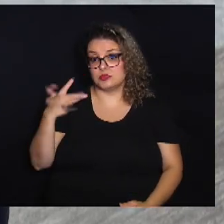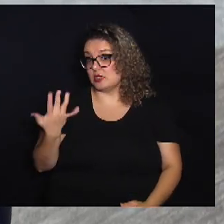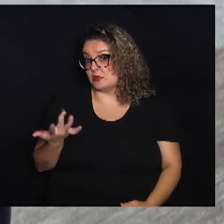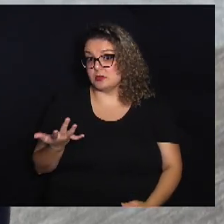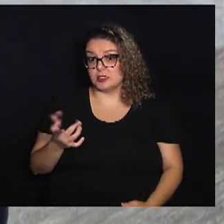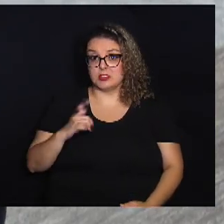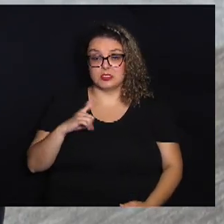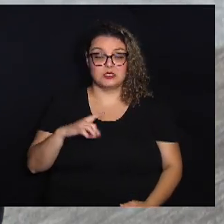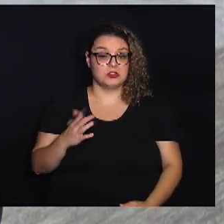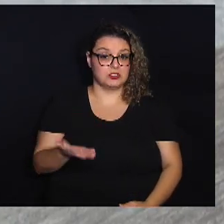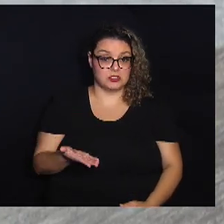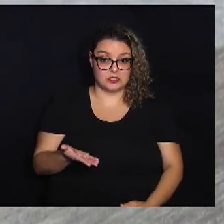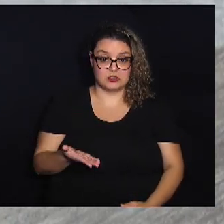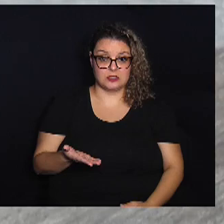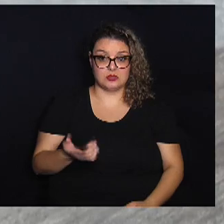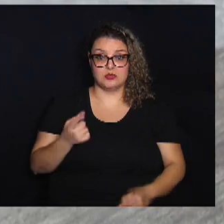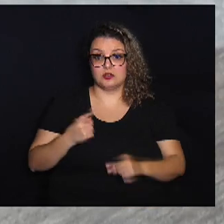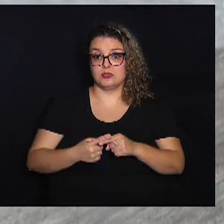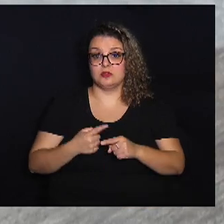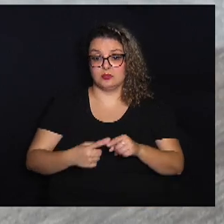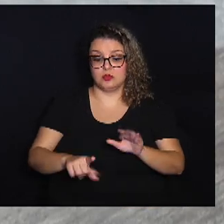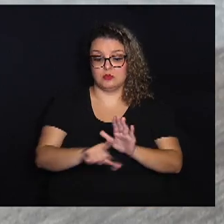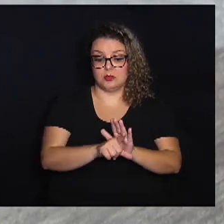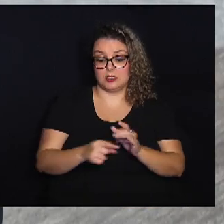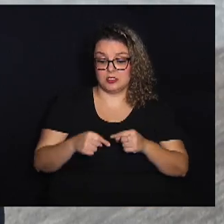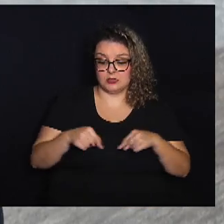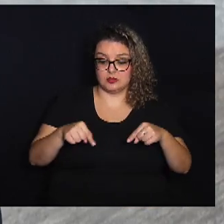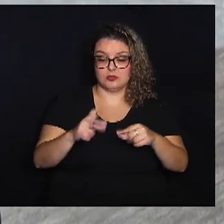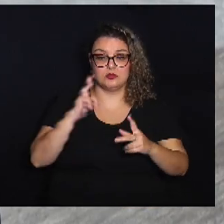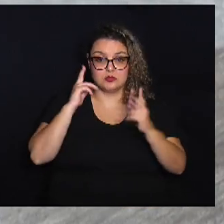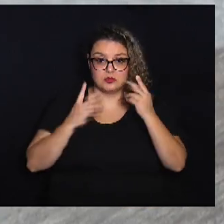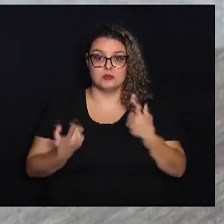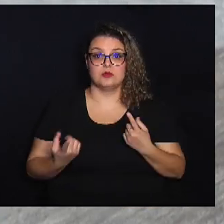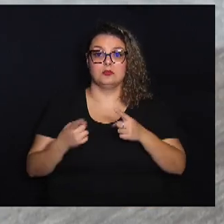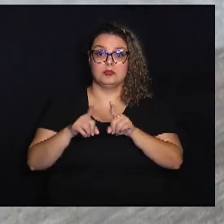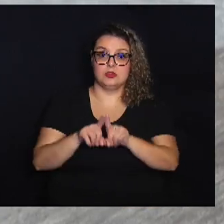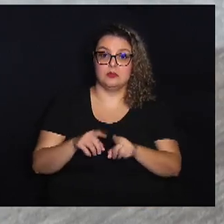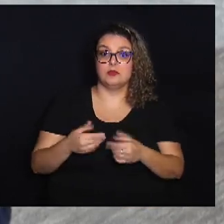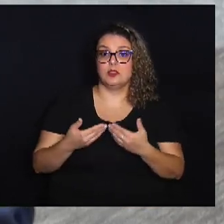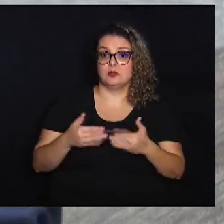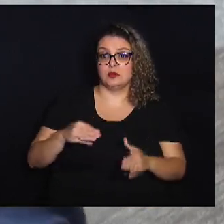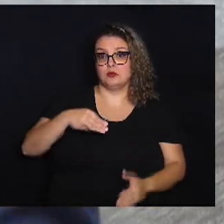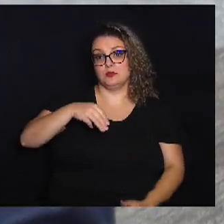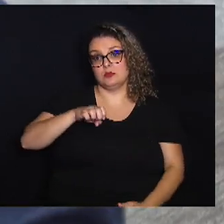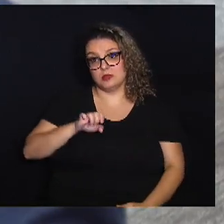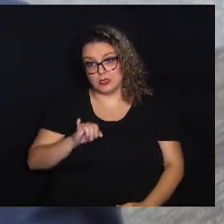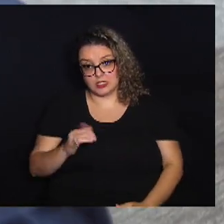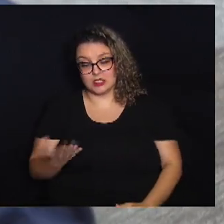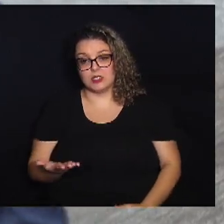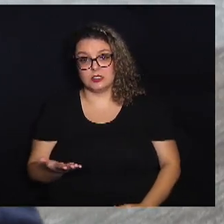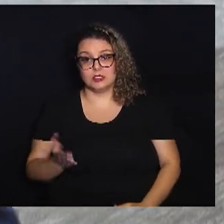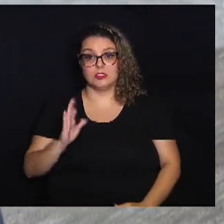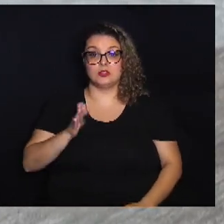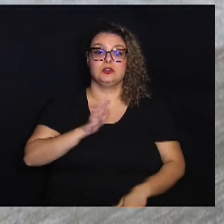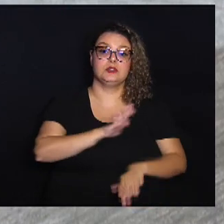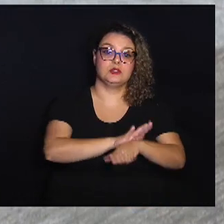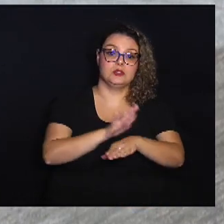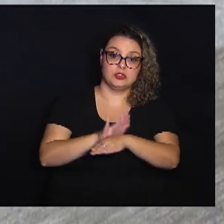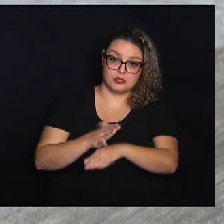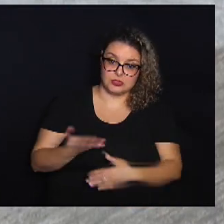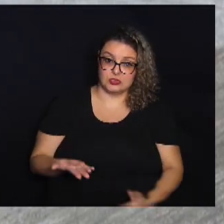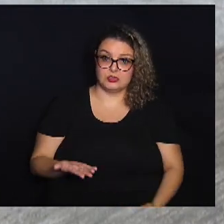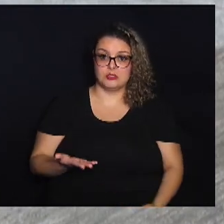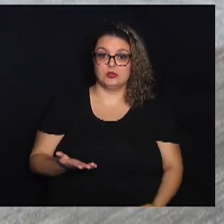daí. Porque com a lei do salão parceiro, ele pode abrir um MEI, e ele abrindo um MEI, isso já contribui para ele na questão